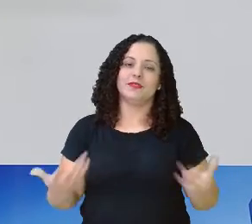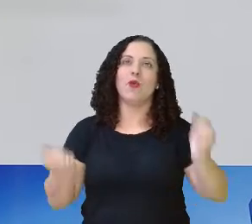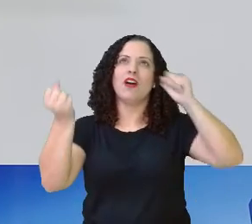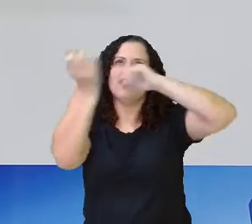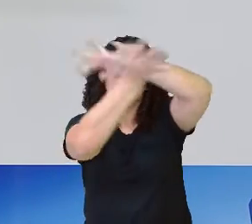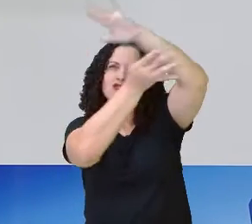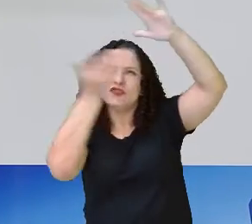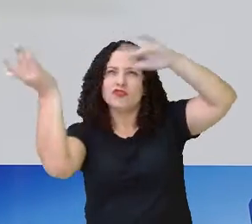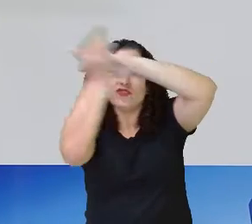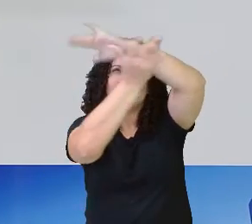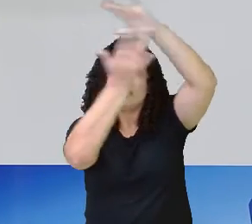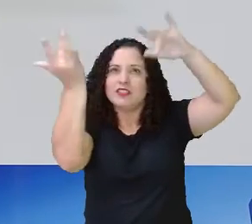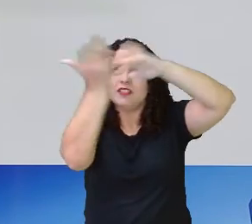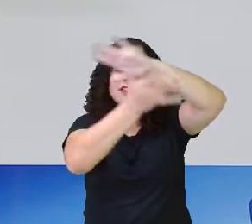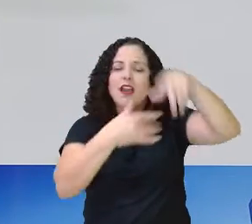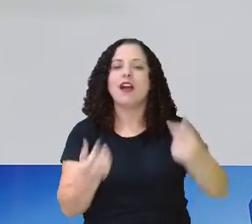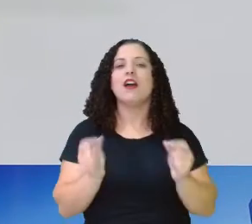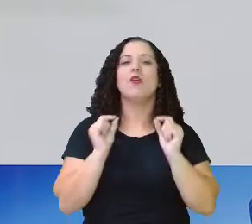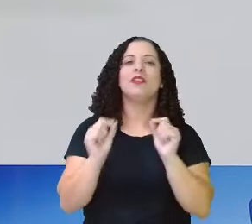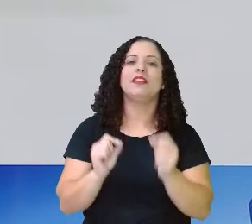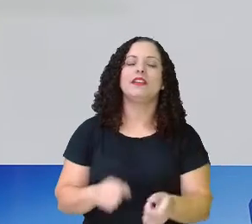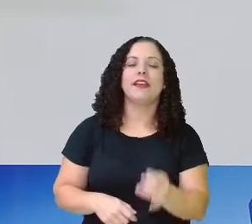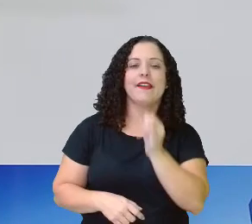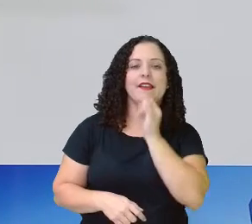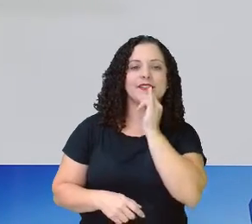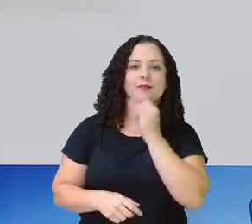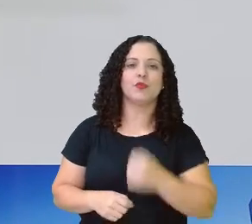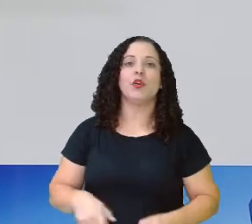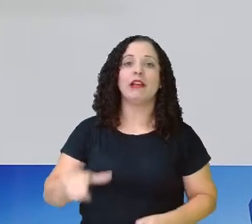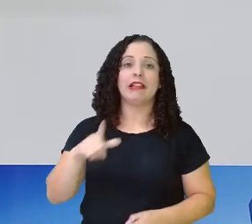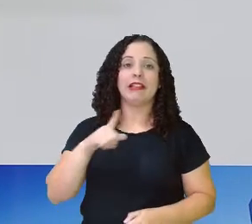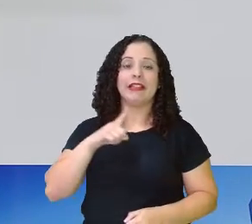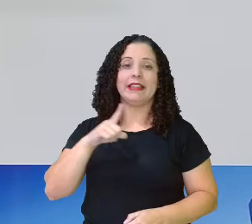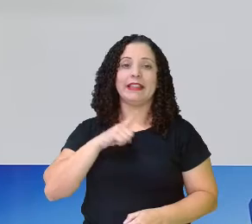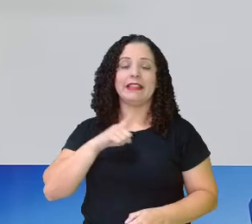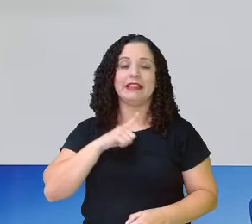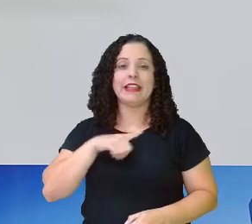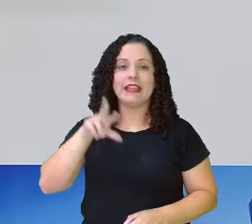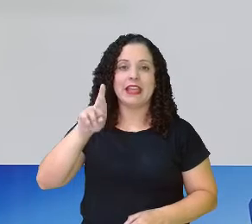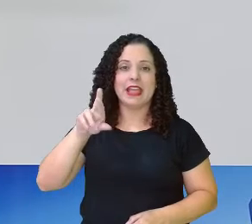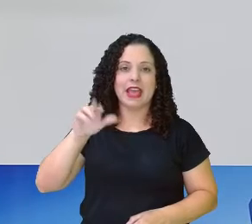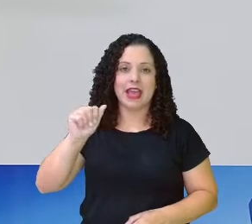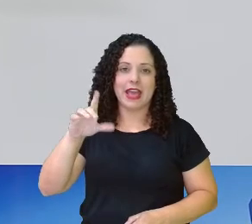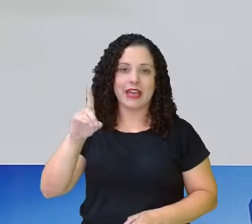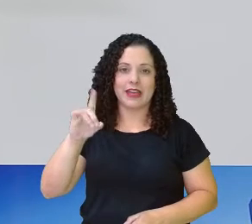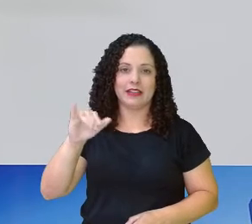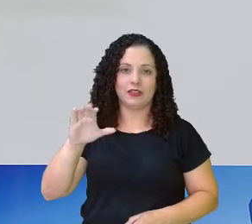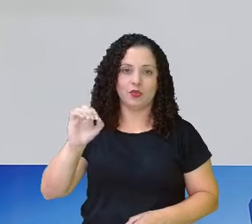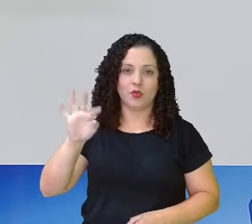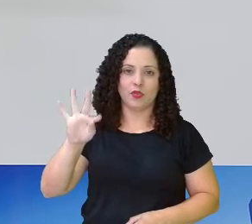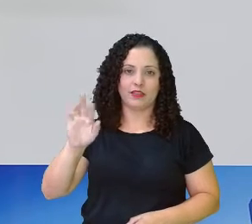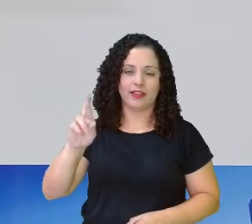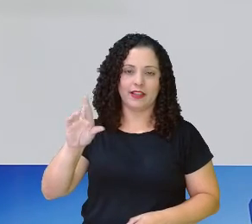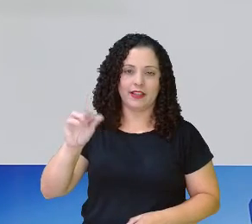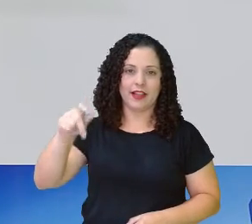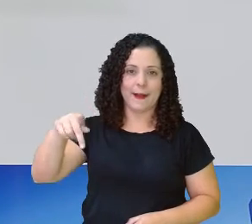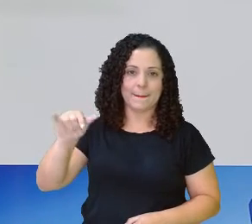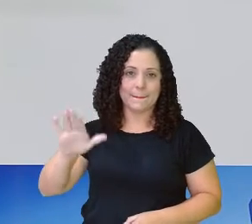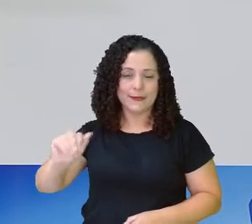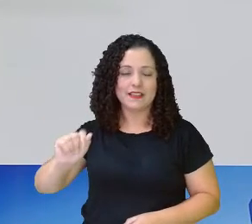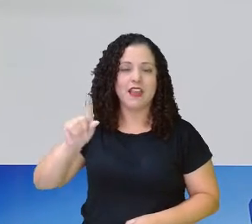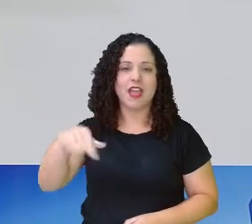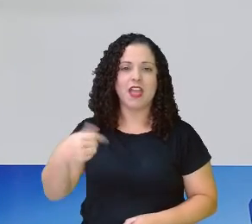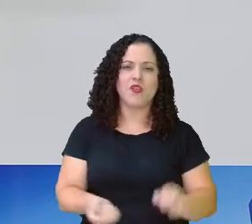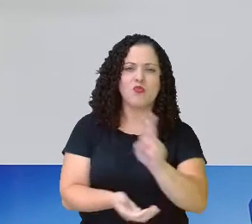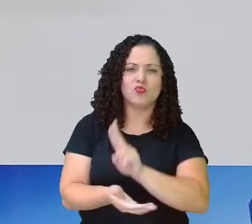invenções como um aparelho de radioterapia, que ajuda a curar doenças bem sérias, se dão através de estudos